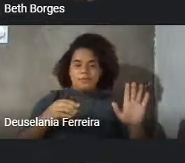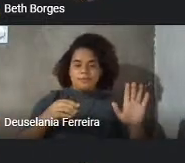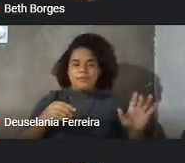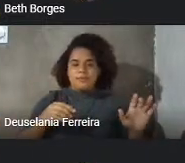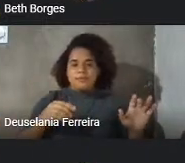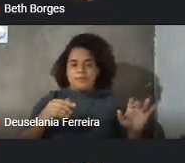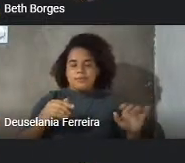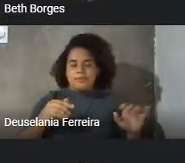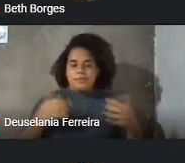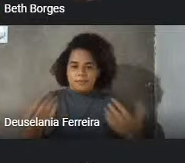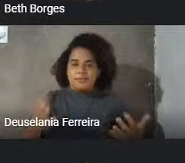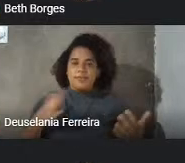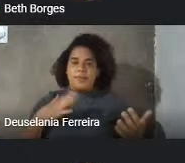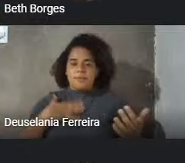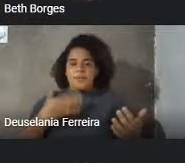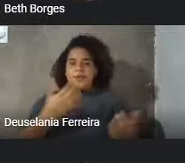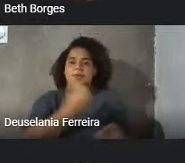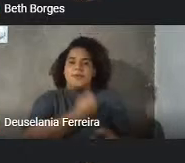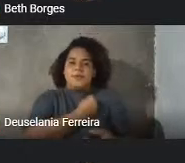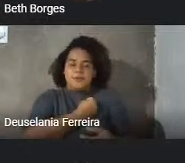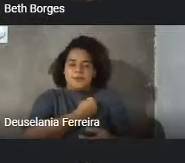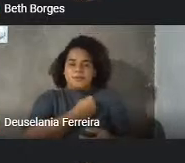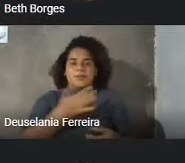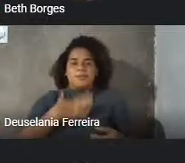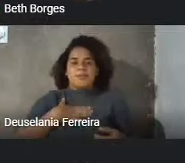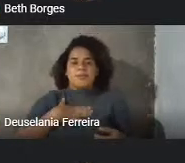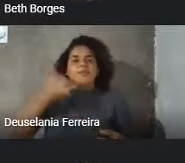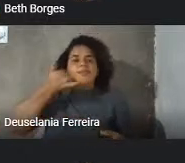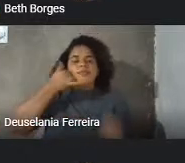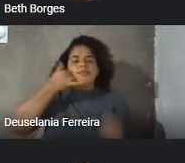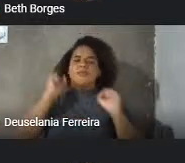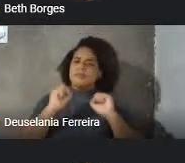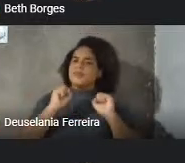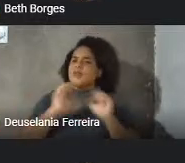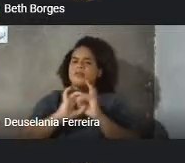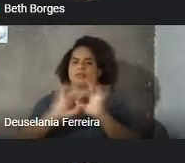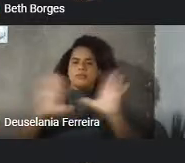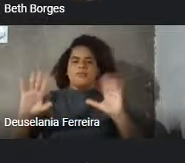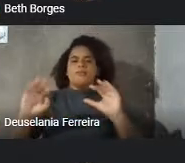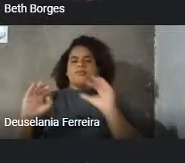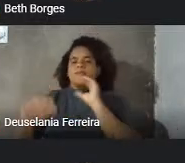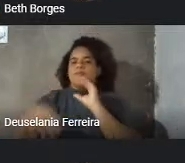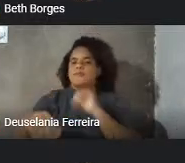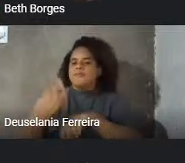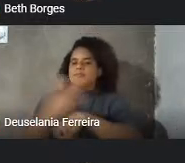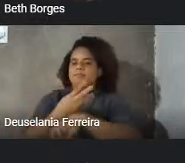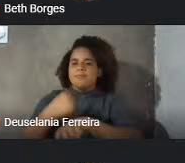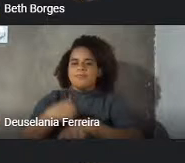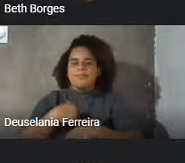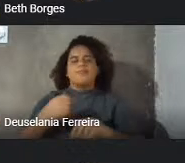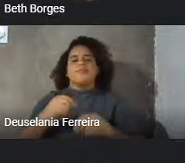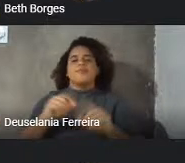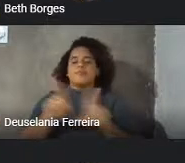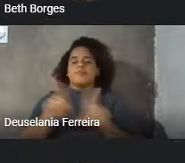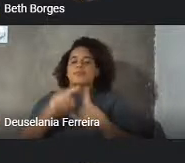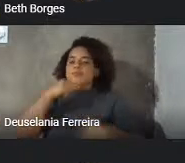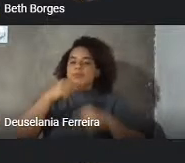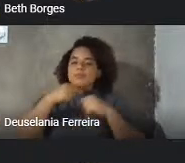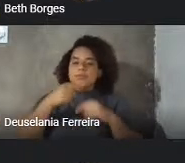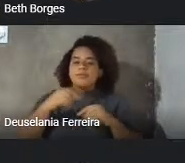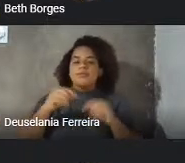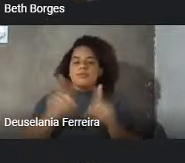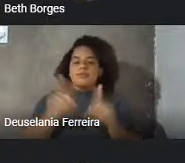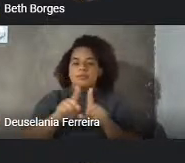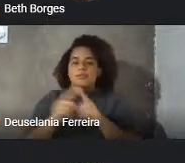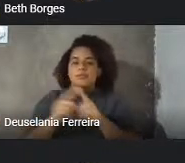Obrigado. Esse aí é meu número, tá? Vocês podem ficar à vontade para mandar mensagem, para tirar dúvidas. Vocês podem ir também no canto direito,